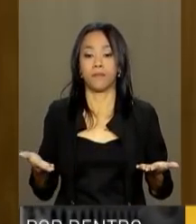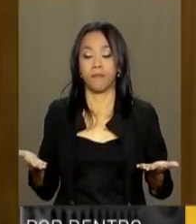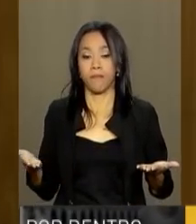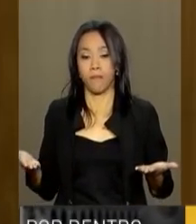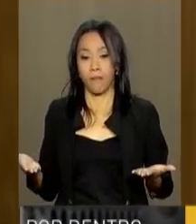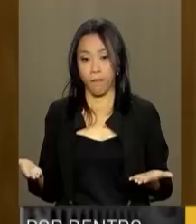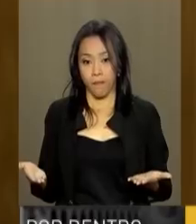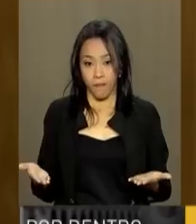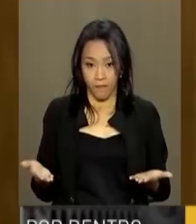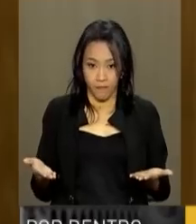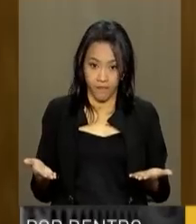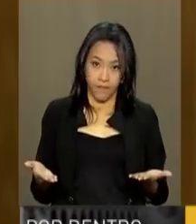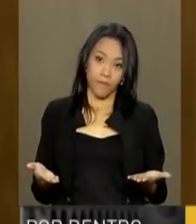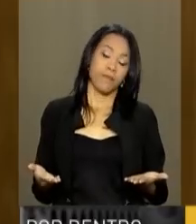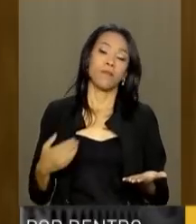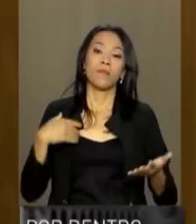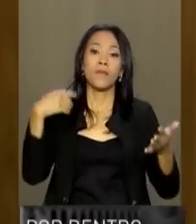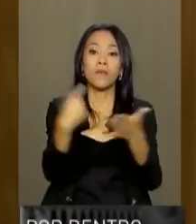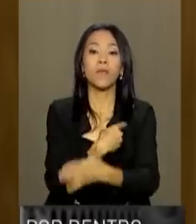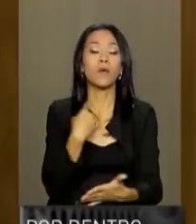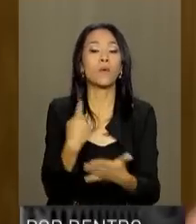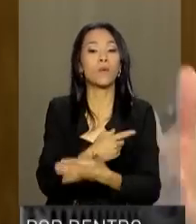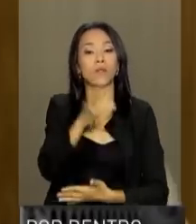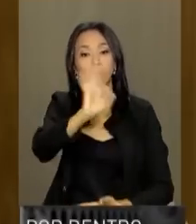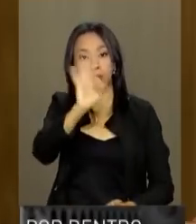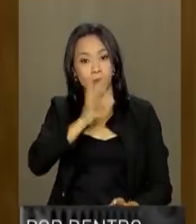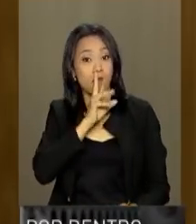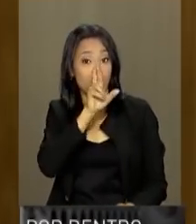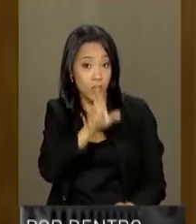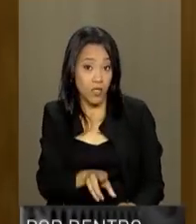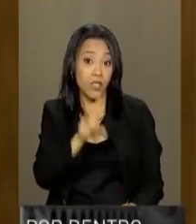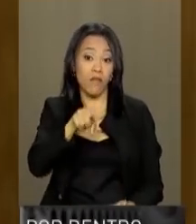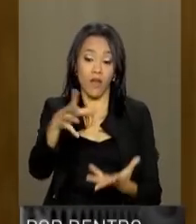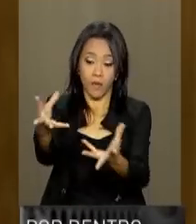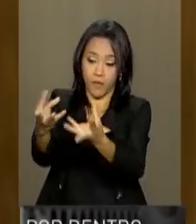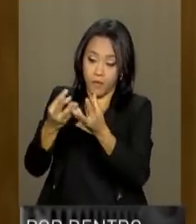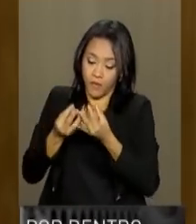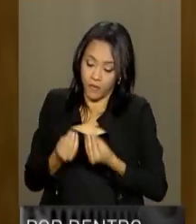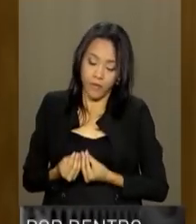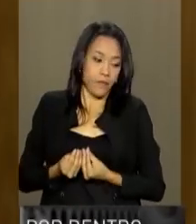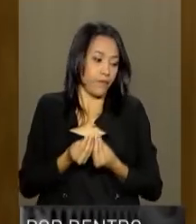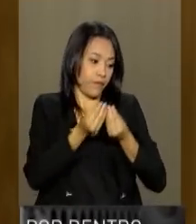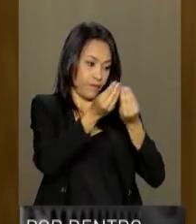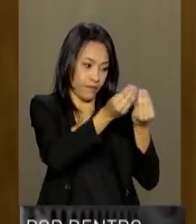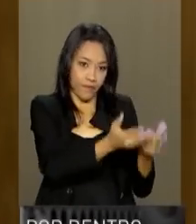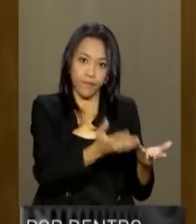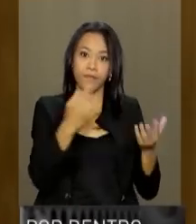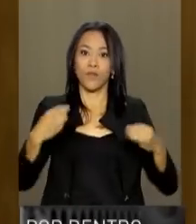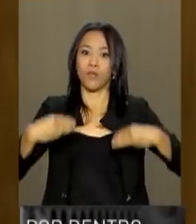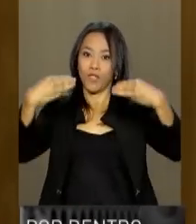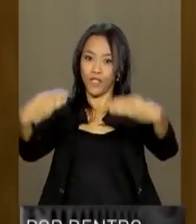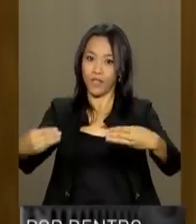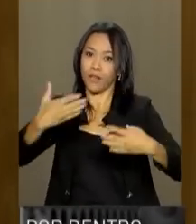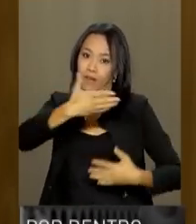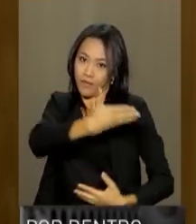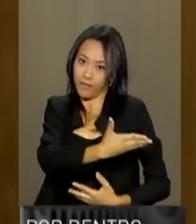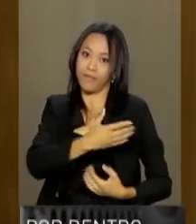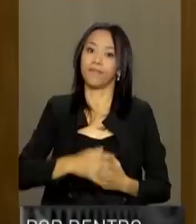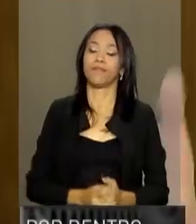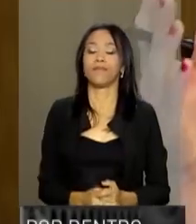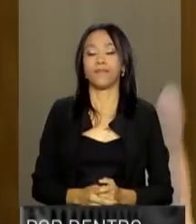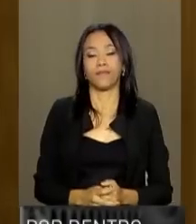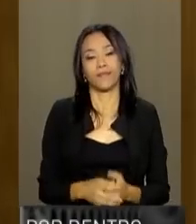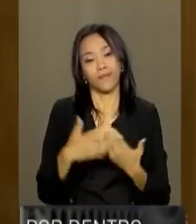www.redeeconomicams.com.br as perguntas que não puderam ser respondidas vão ser encaminhadas para a assessoria de comunicação do ministério do desenvolvimento social